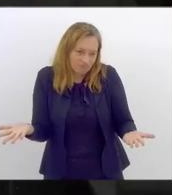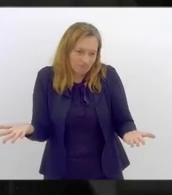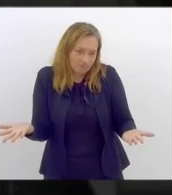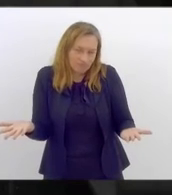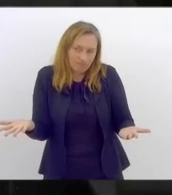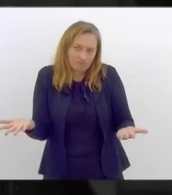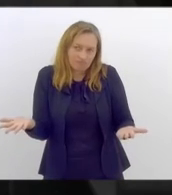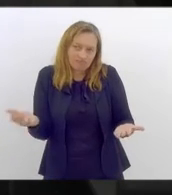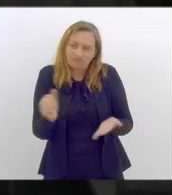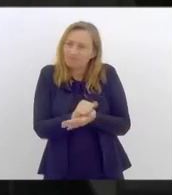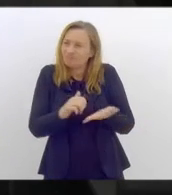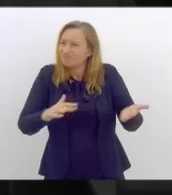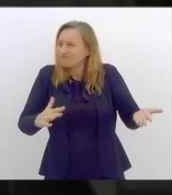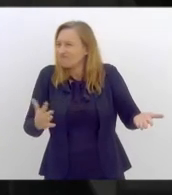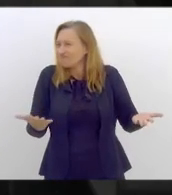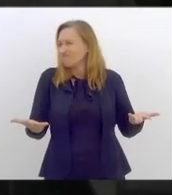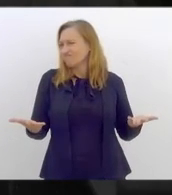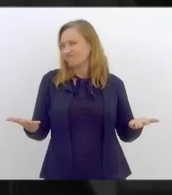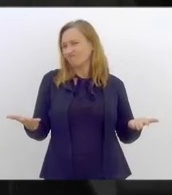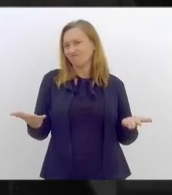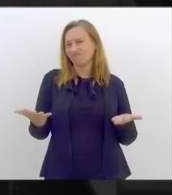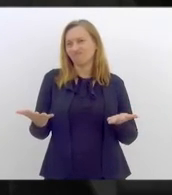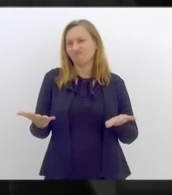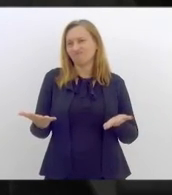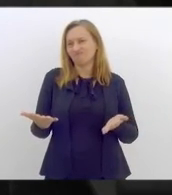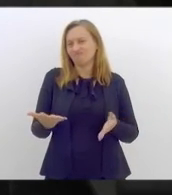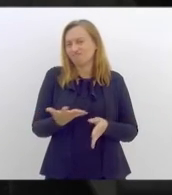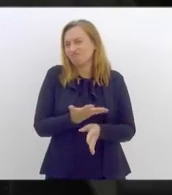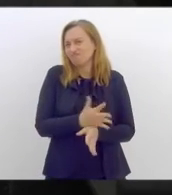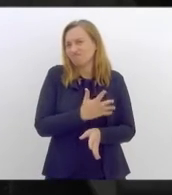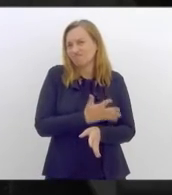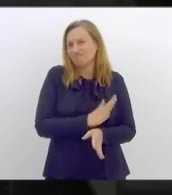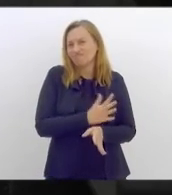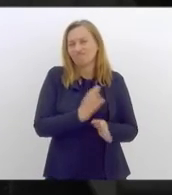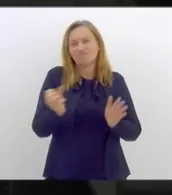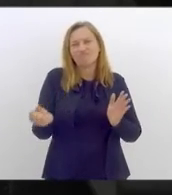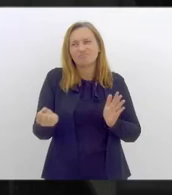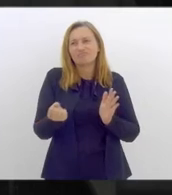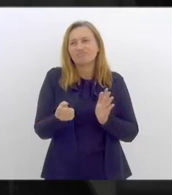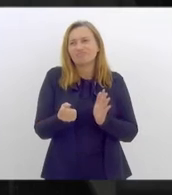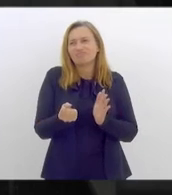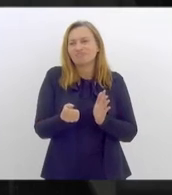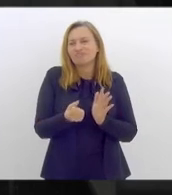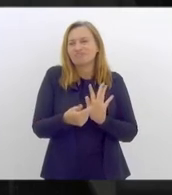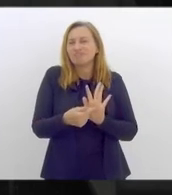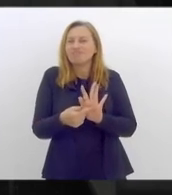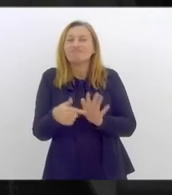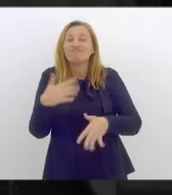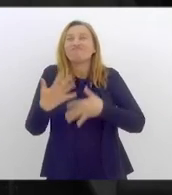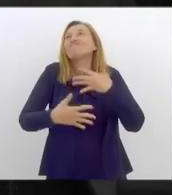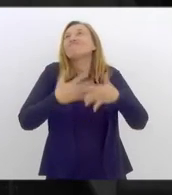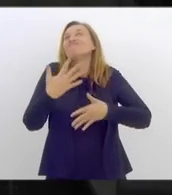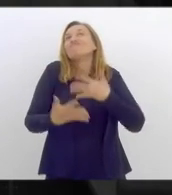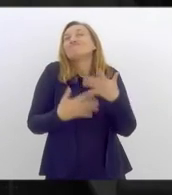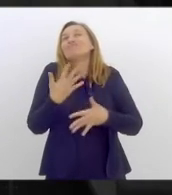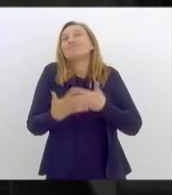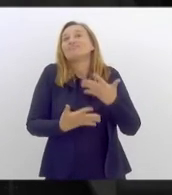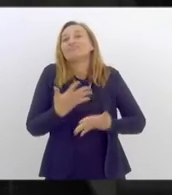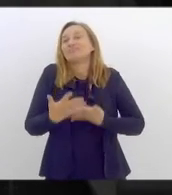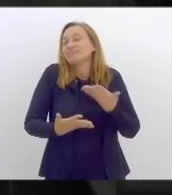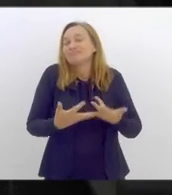práticas atividades que sejam marcadas pela leveza pela alegria é pela